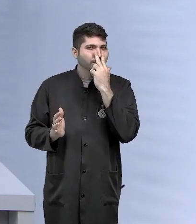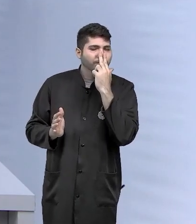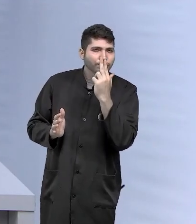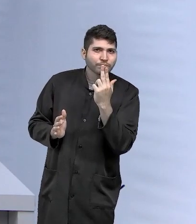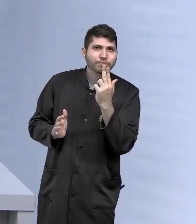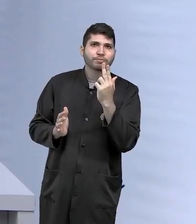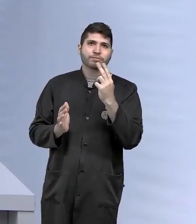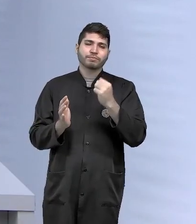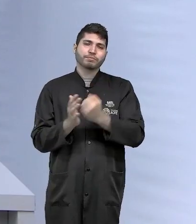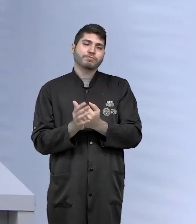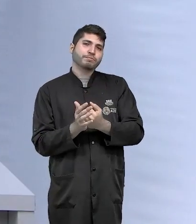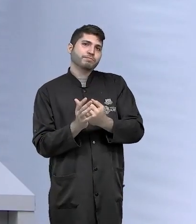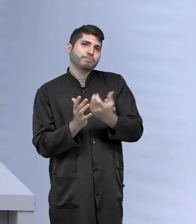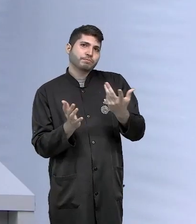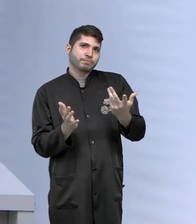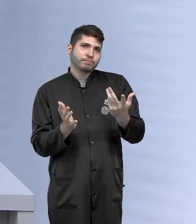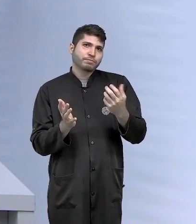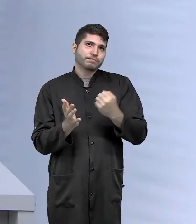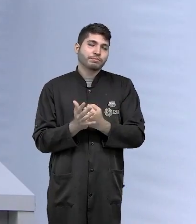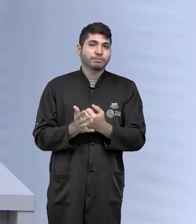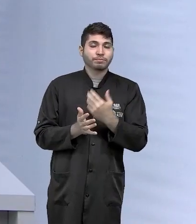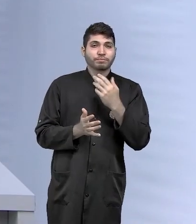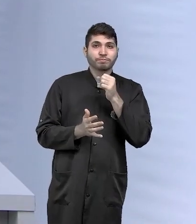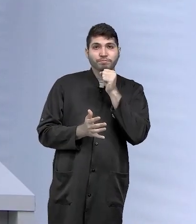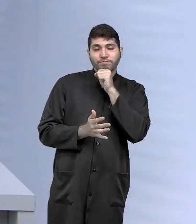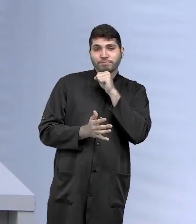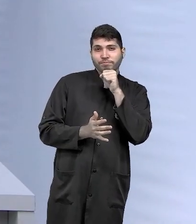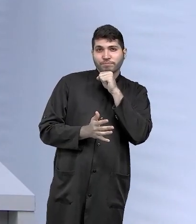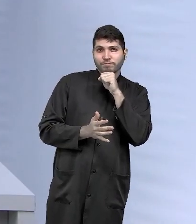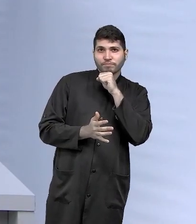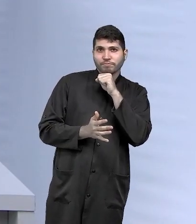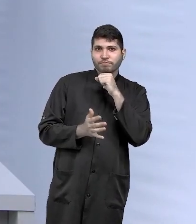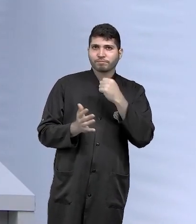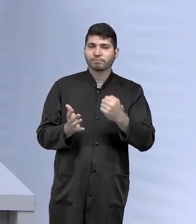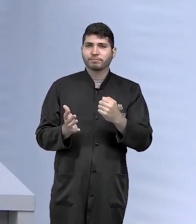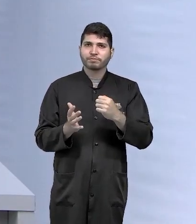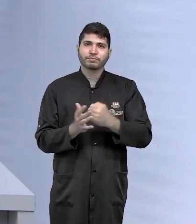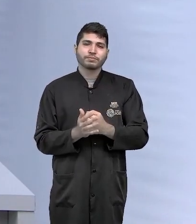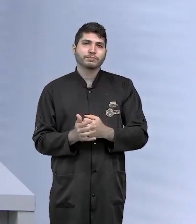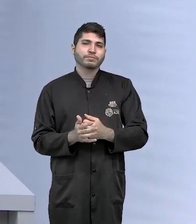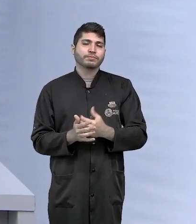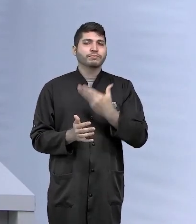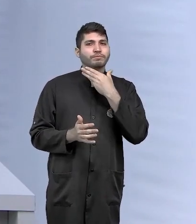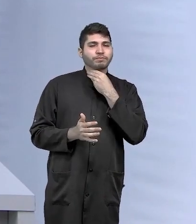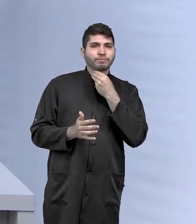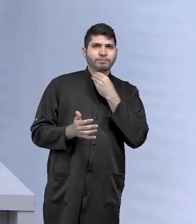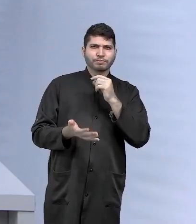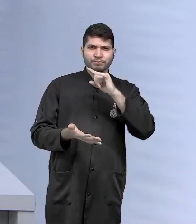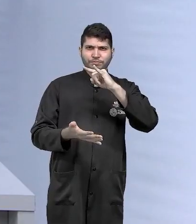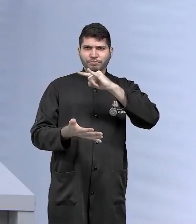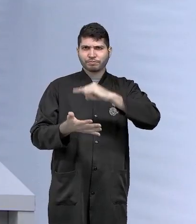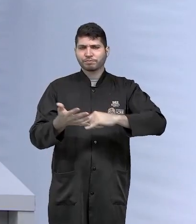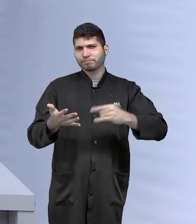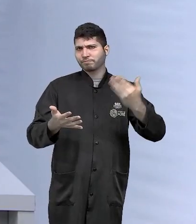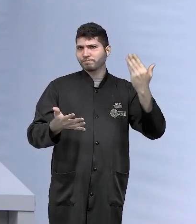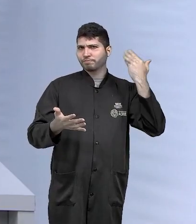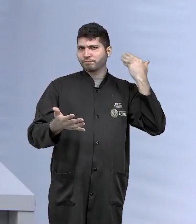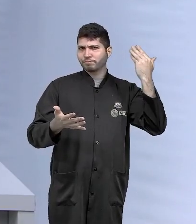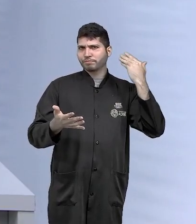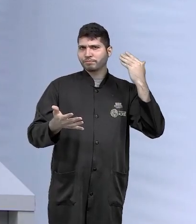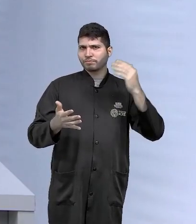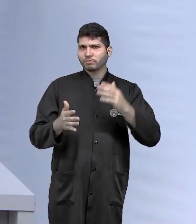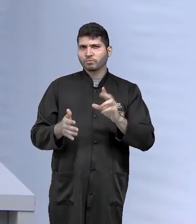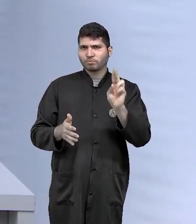antigo, então o que vale é o que estava escrito lá atrás. Então a grilagem de terra é a falsificação de documentos que ocorria lá atrás,